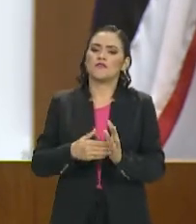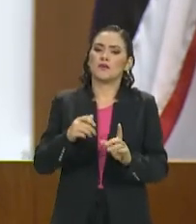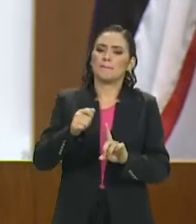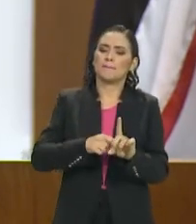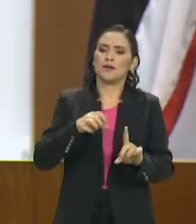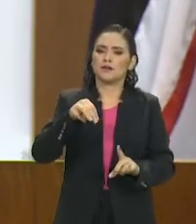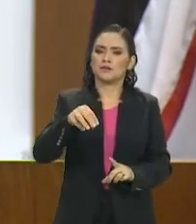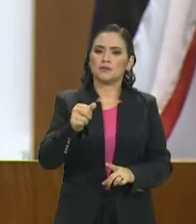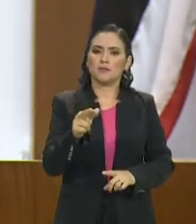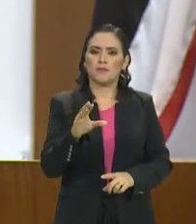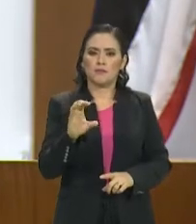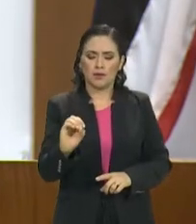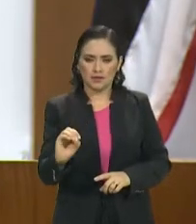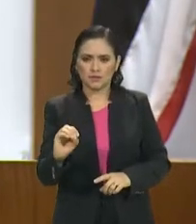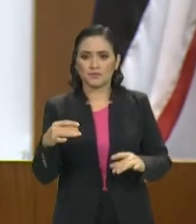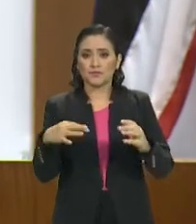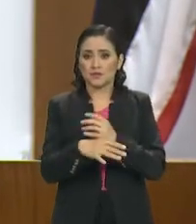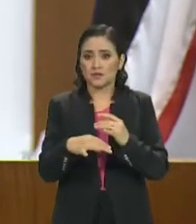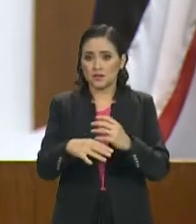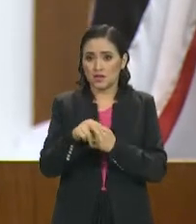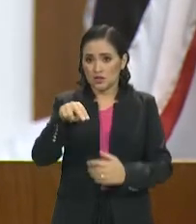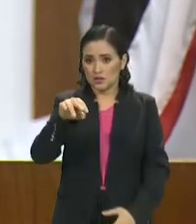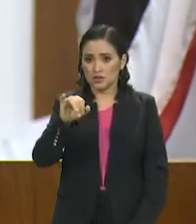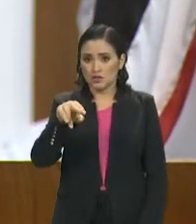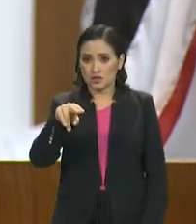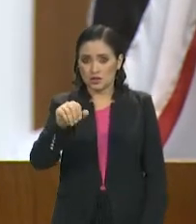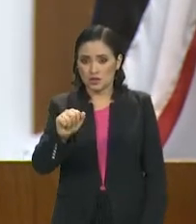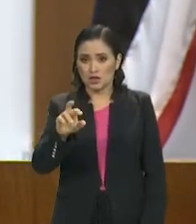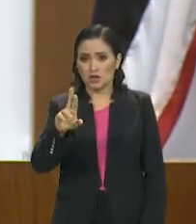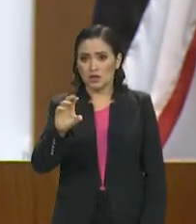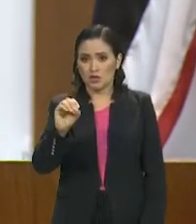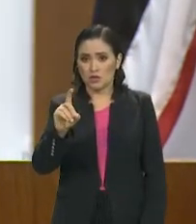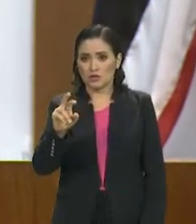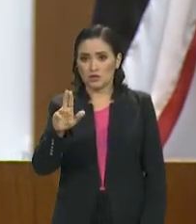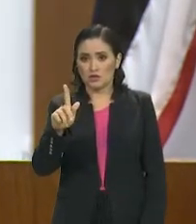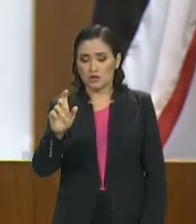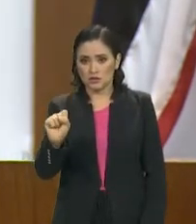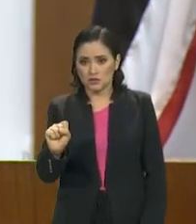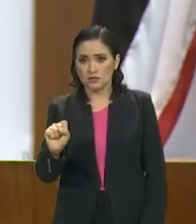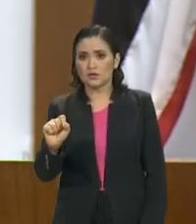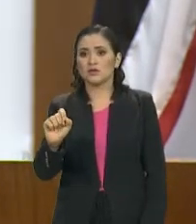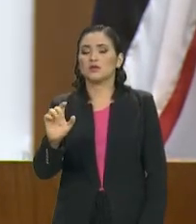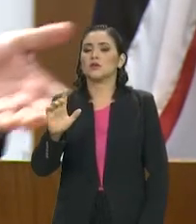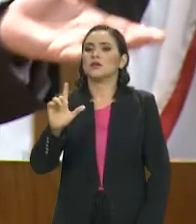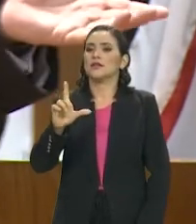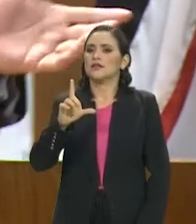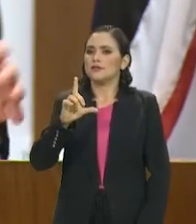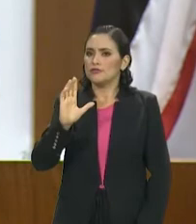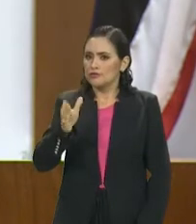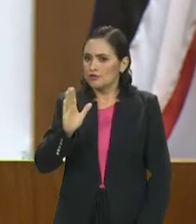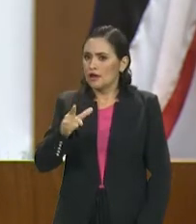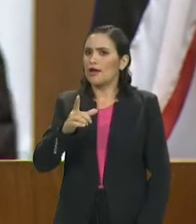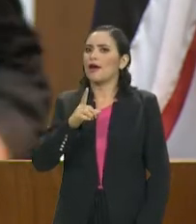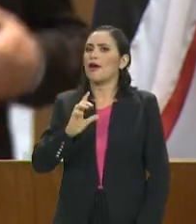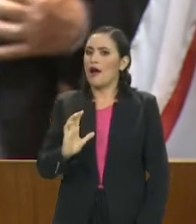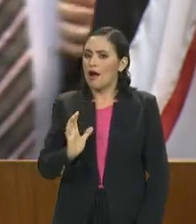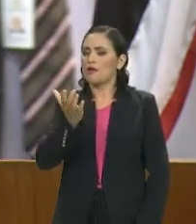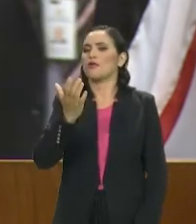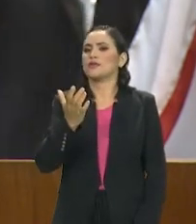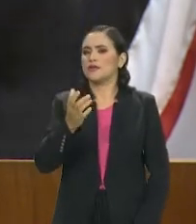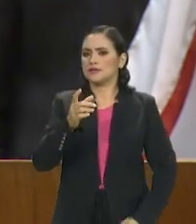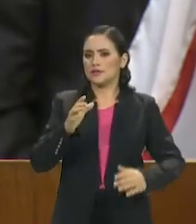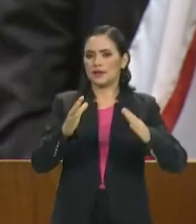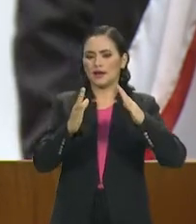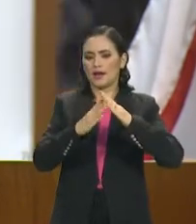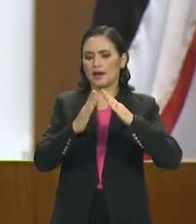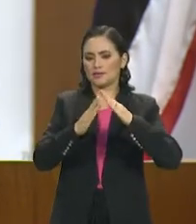cidade de Nina Rodrigues já tem um alagamento de algumas casas que são próximo ao rio. Também está debaixo d'água